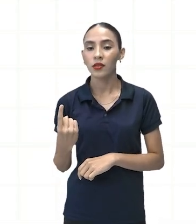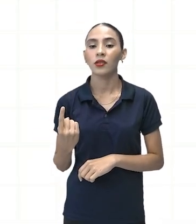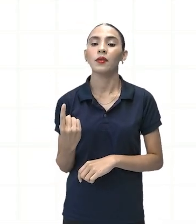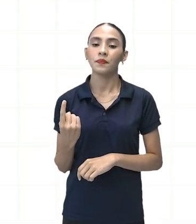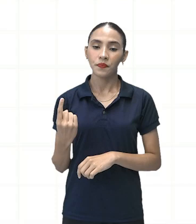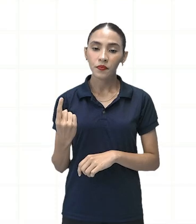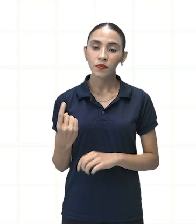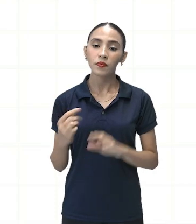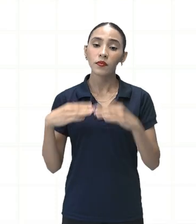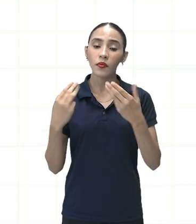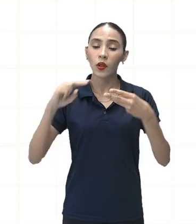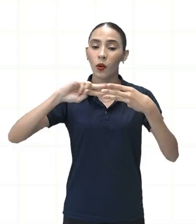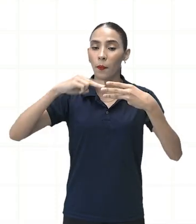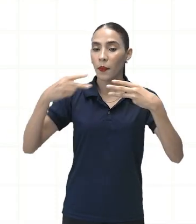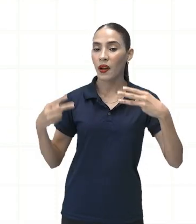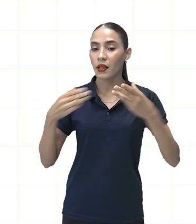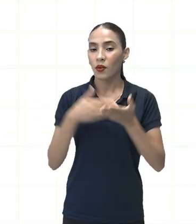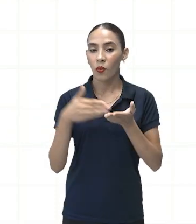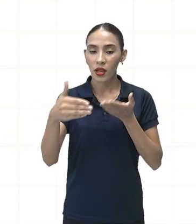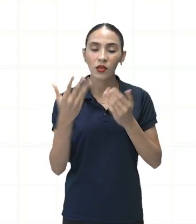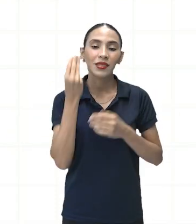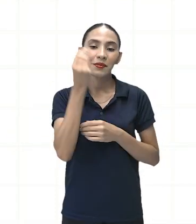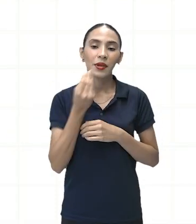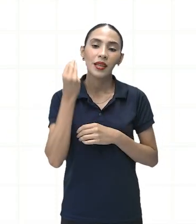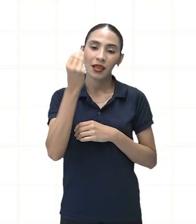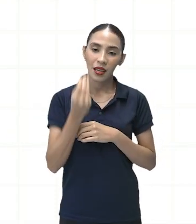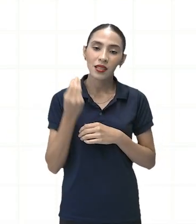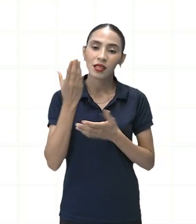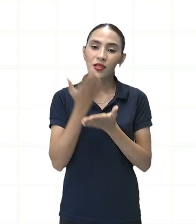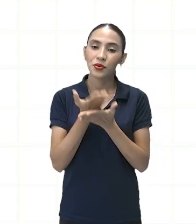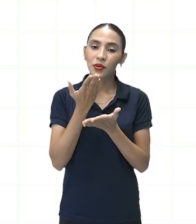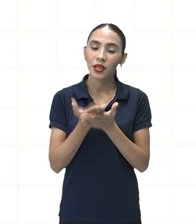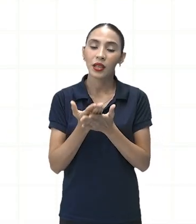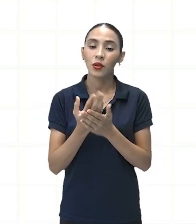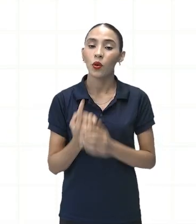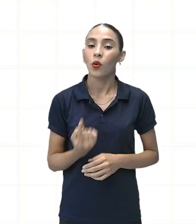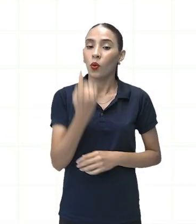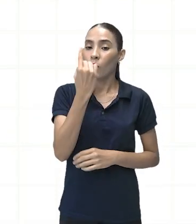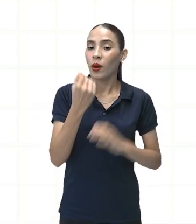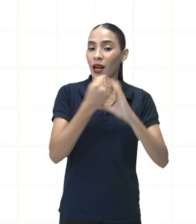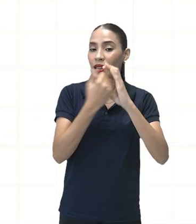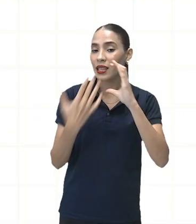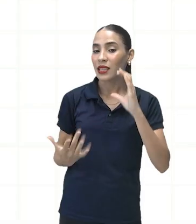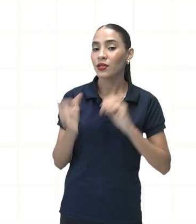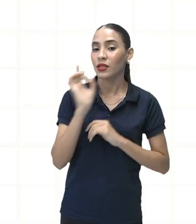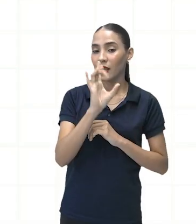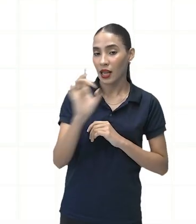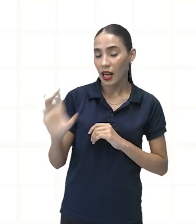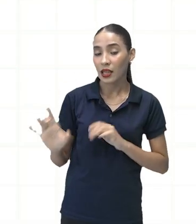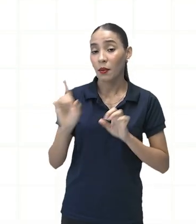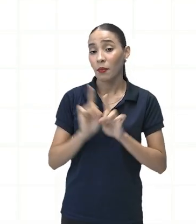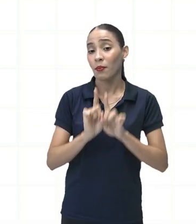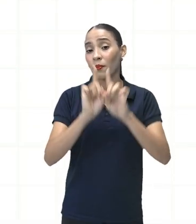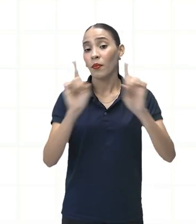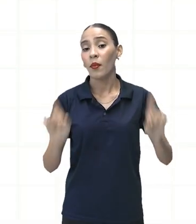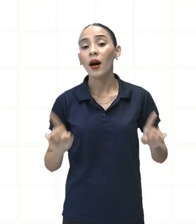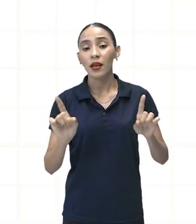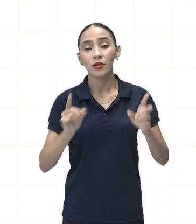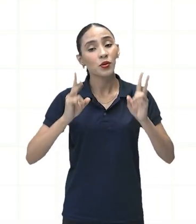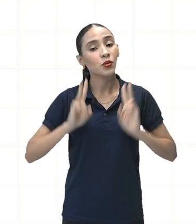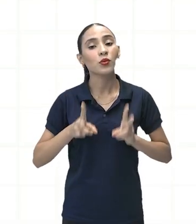baixas. Mendel ele iniciou seus experimentos estudando uma característica por vez, mas